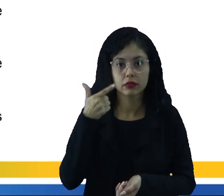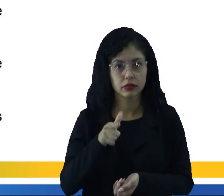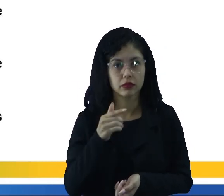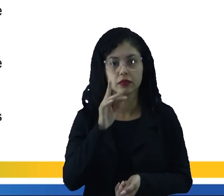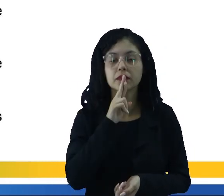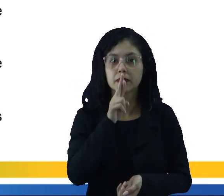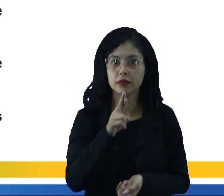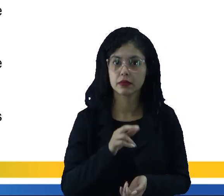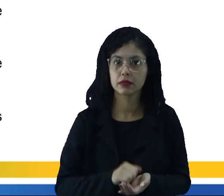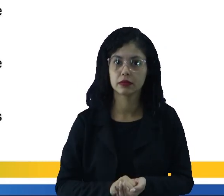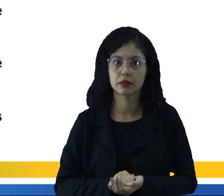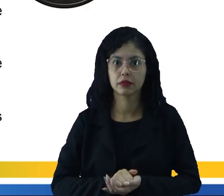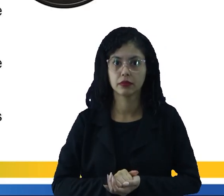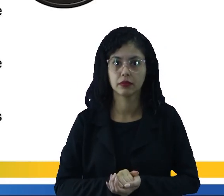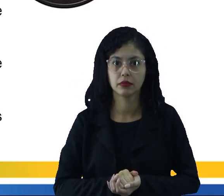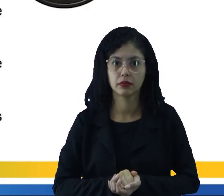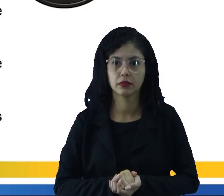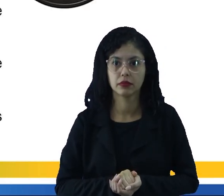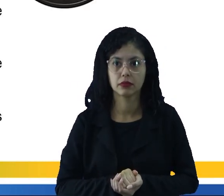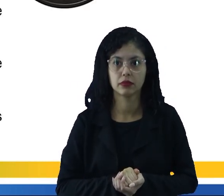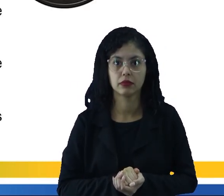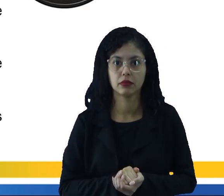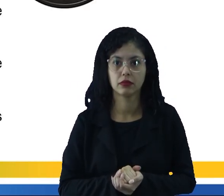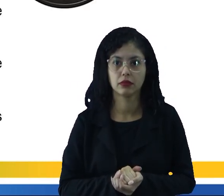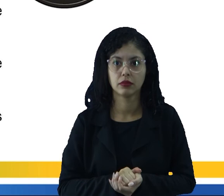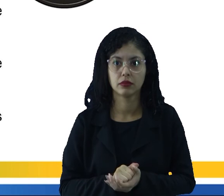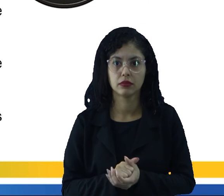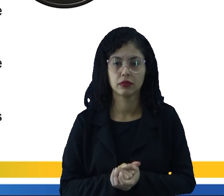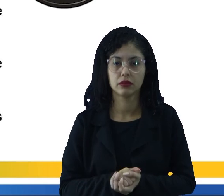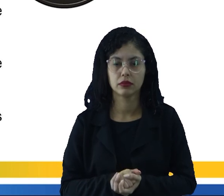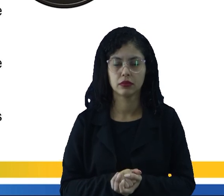me dar essa resposta. Vamos lá?